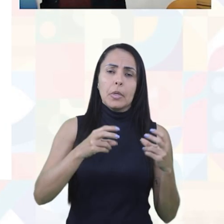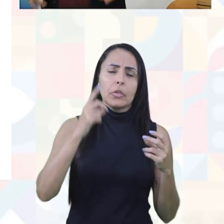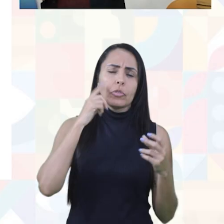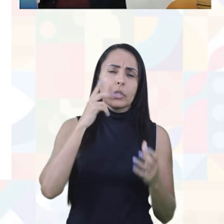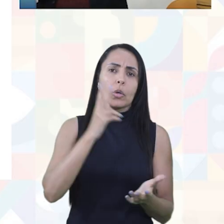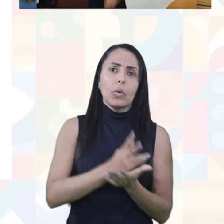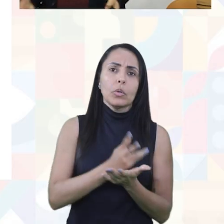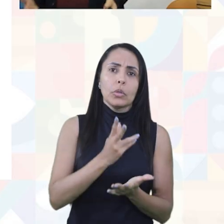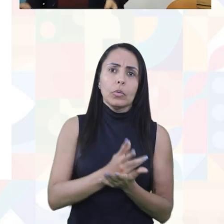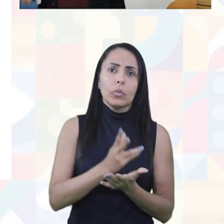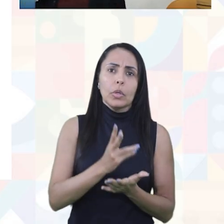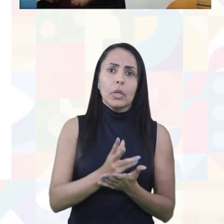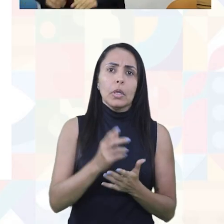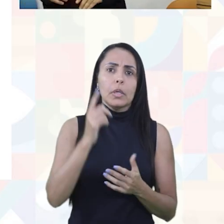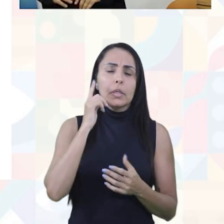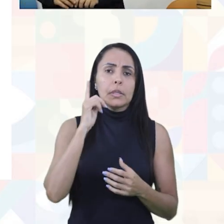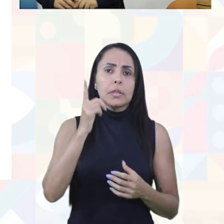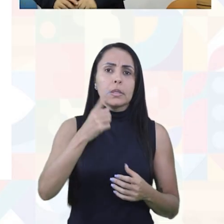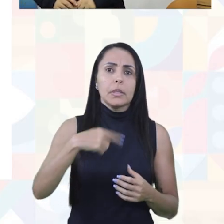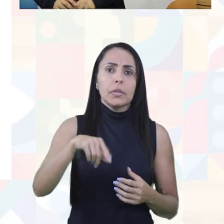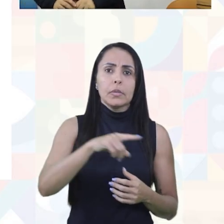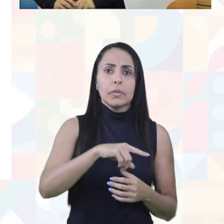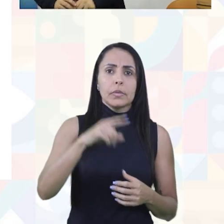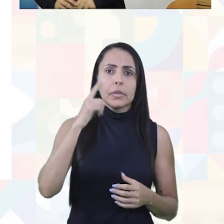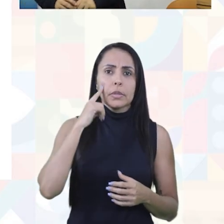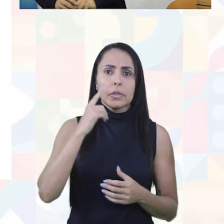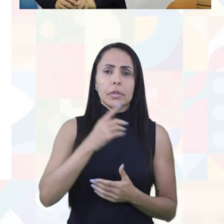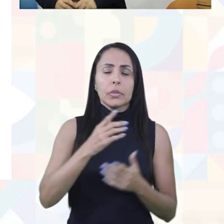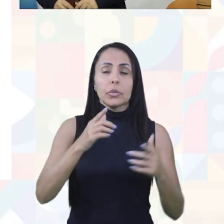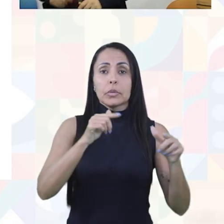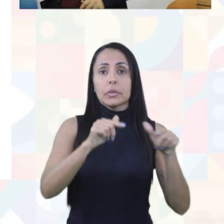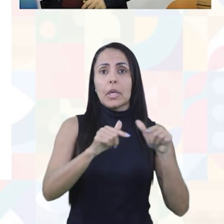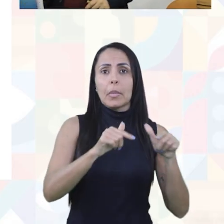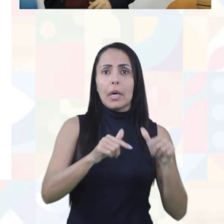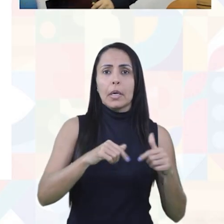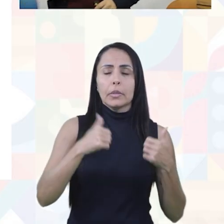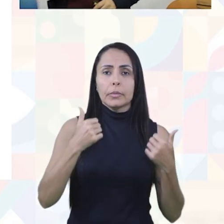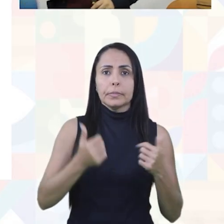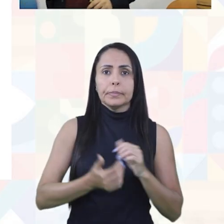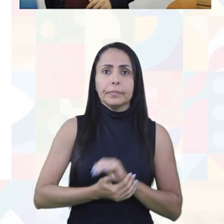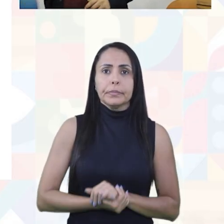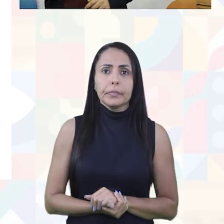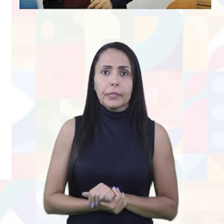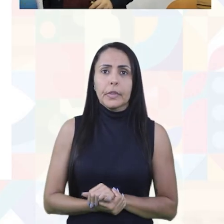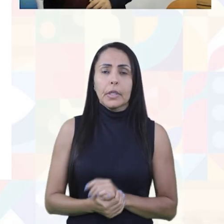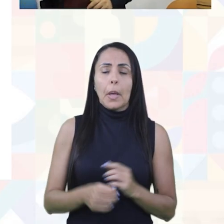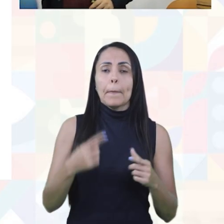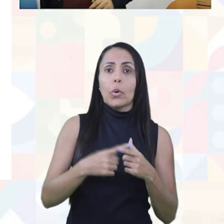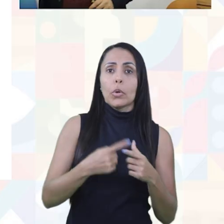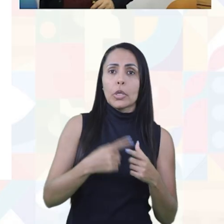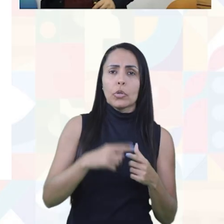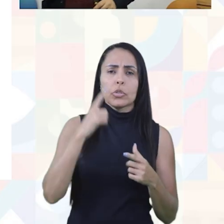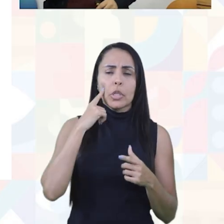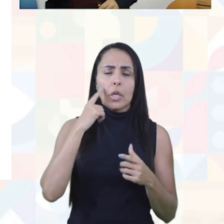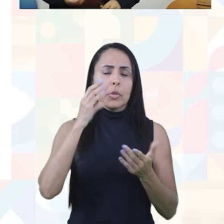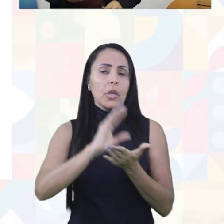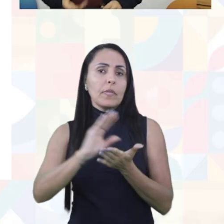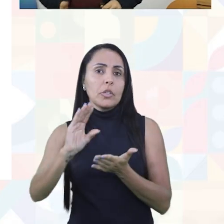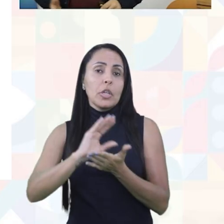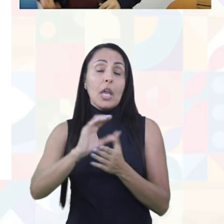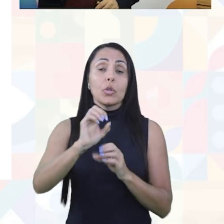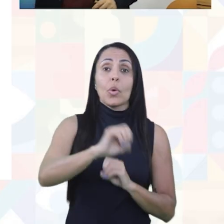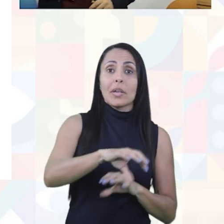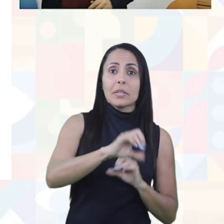continua a ouvir notícias de acidentes no trabalho, né? Isso porque nós temos que investir em